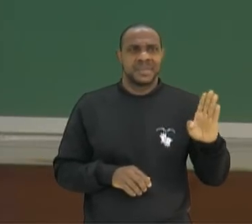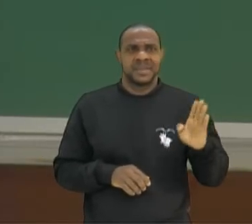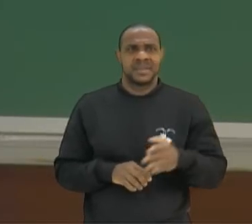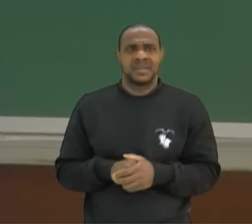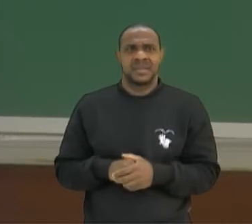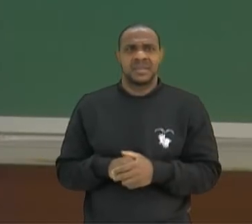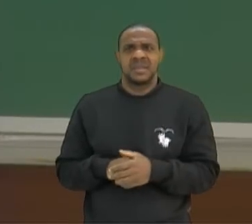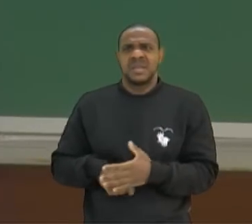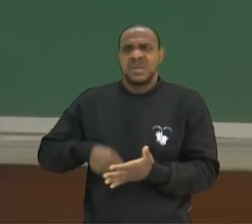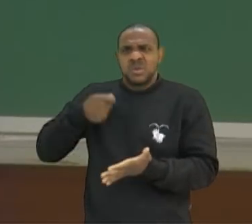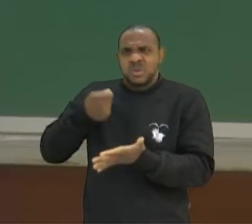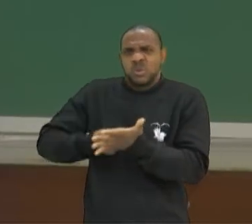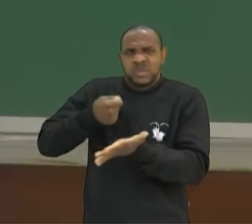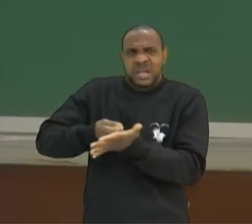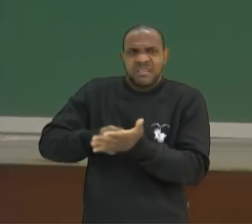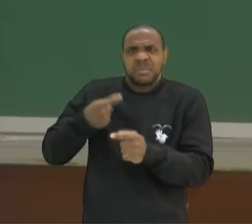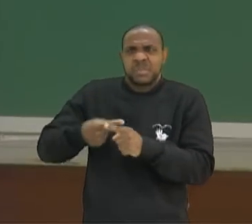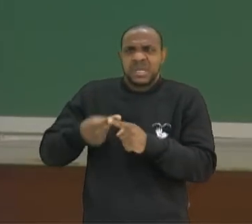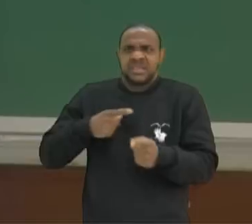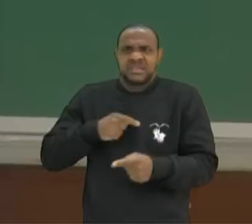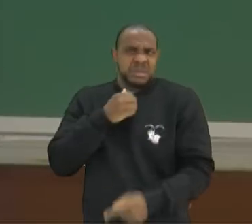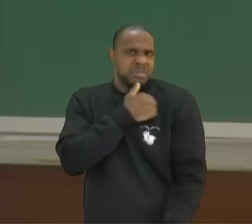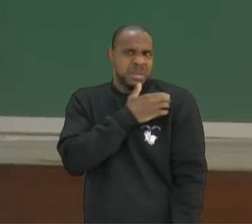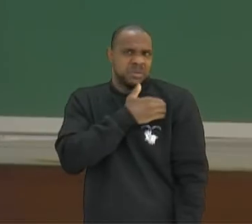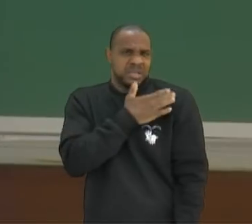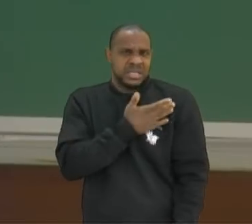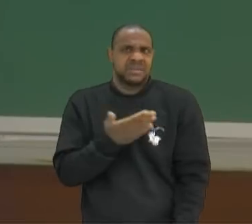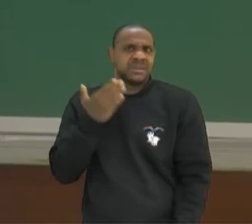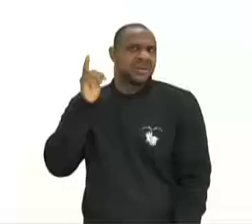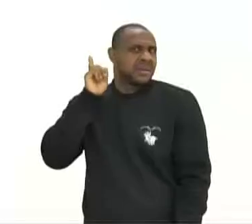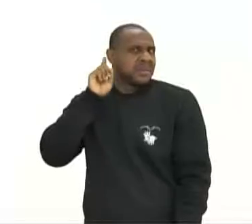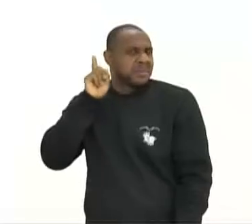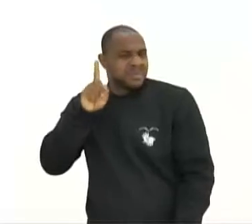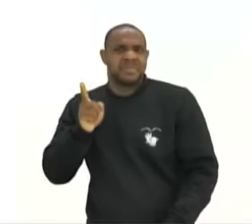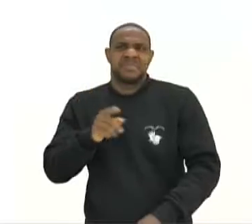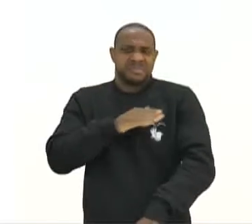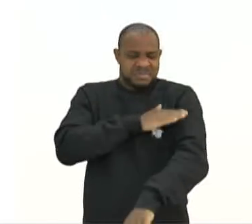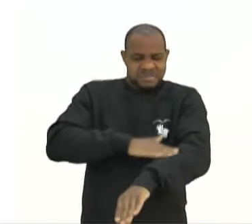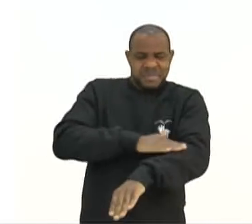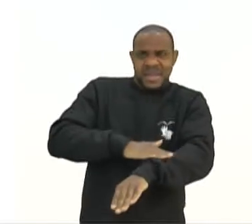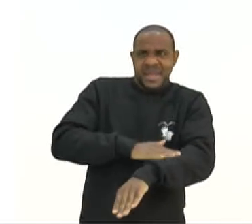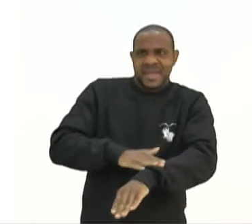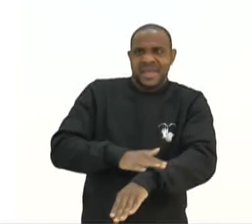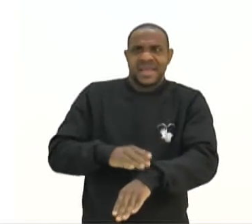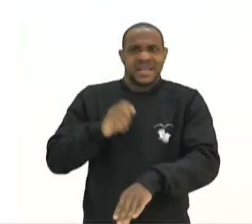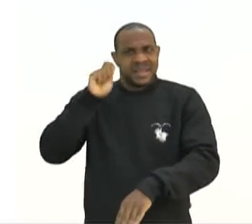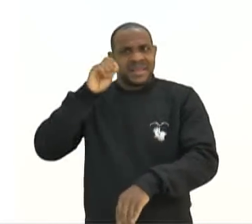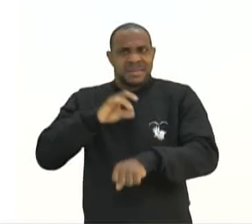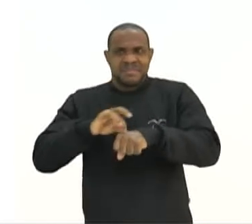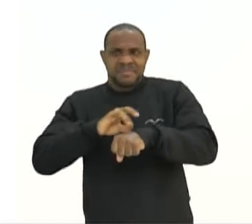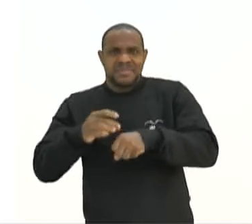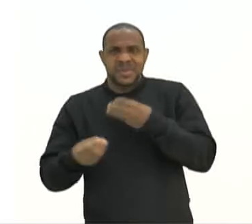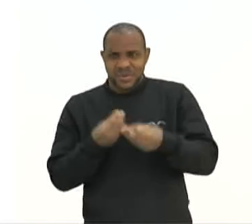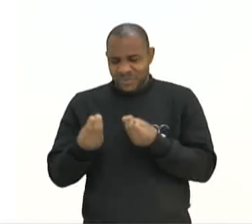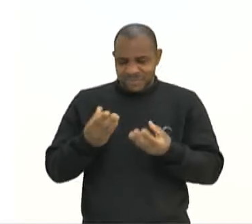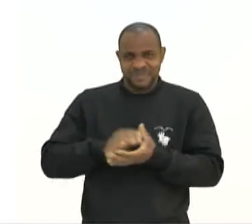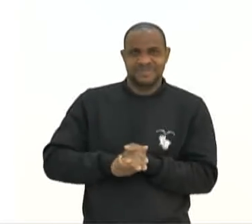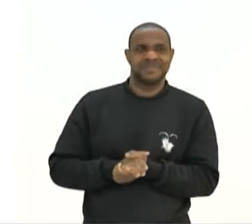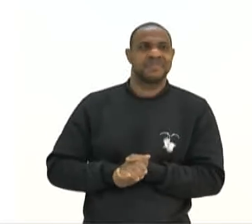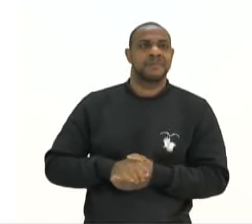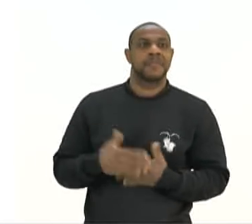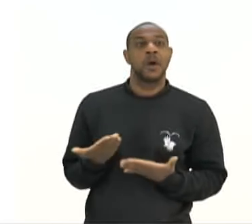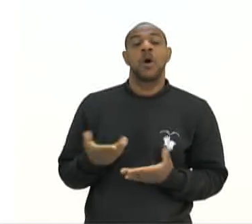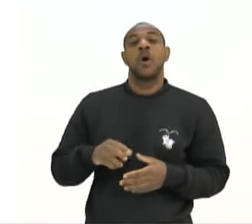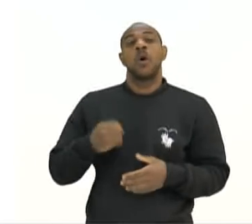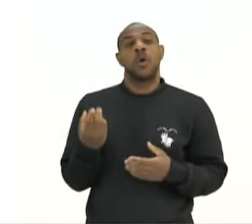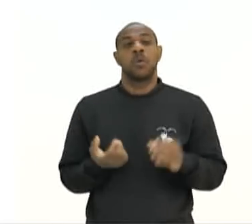entre negros e brancos? Com certeza, né? Ou lutava pela igualdade de direitos de um determinado